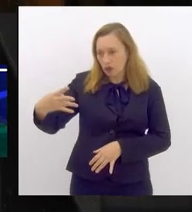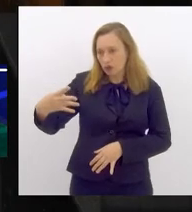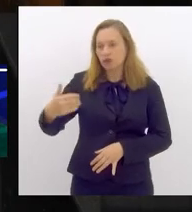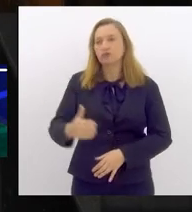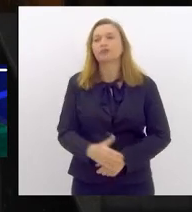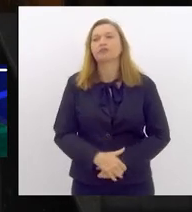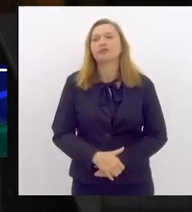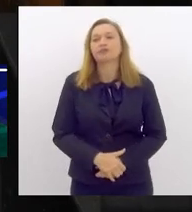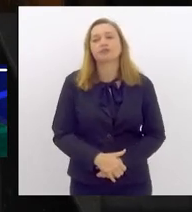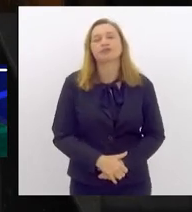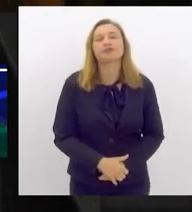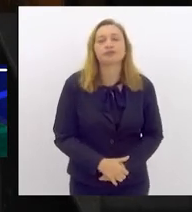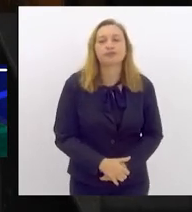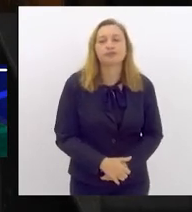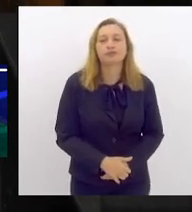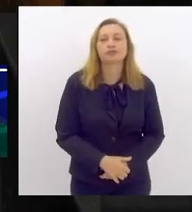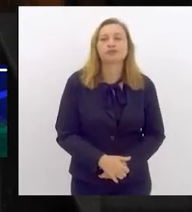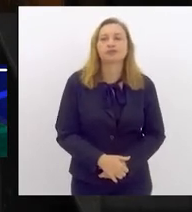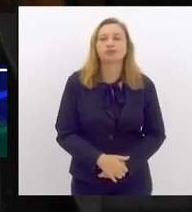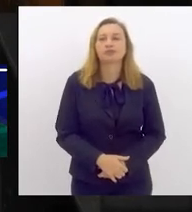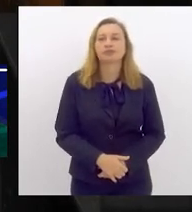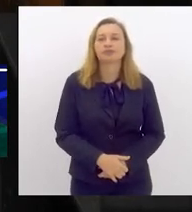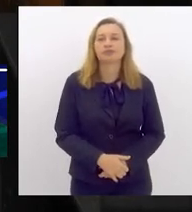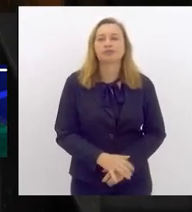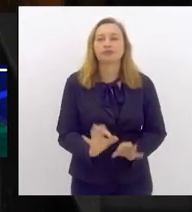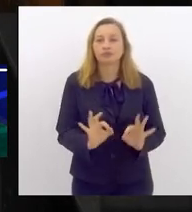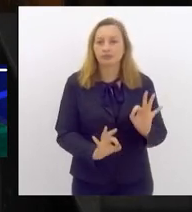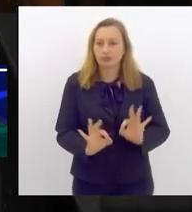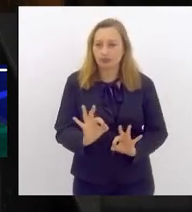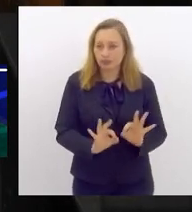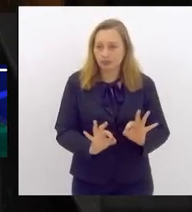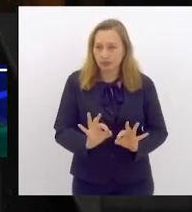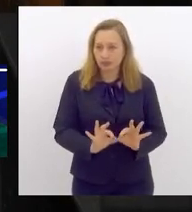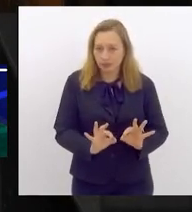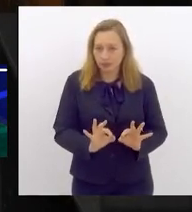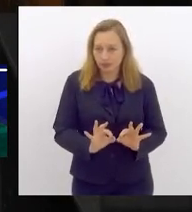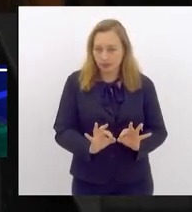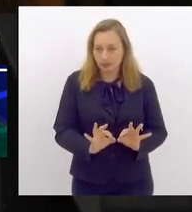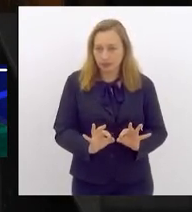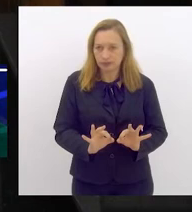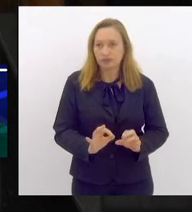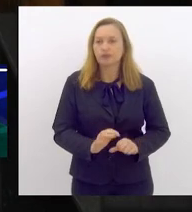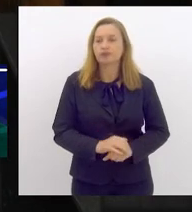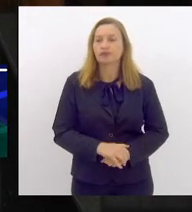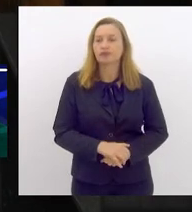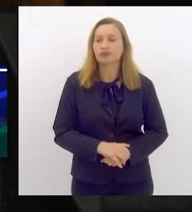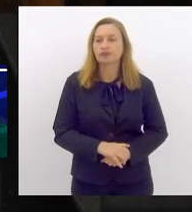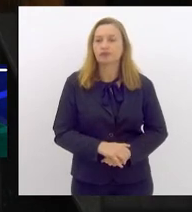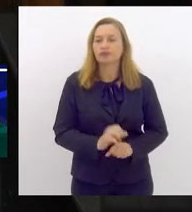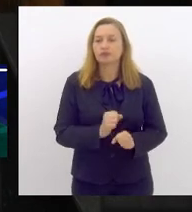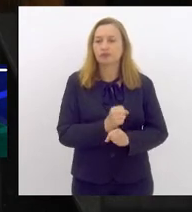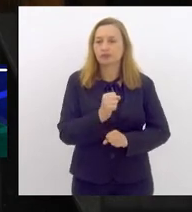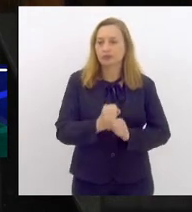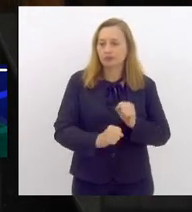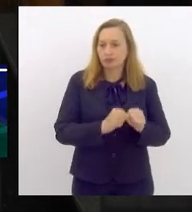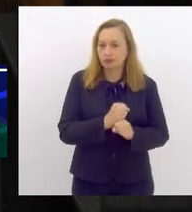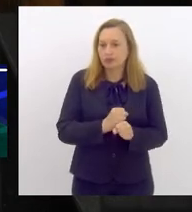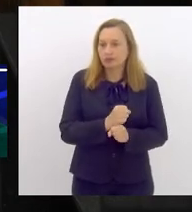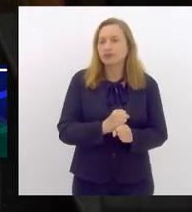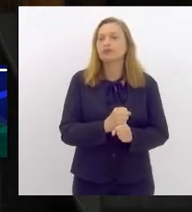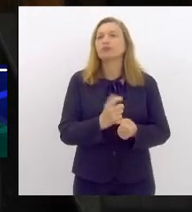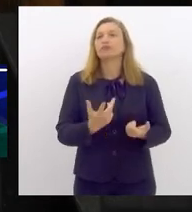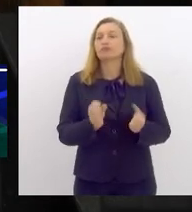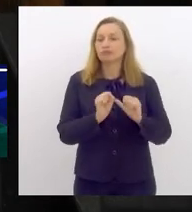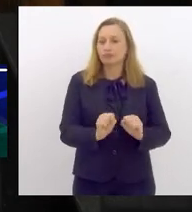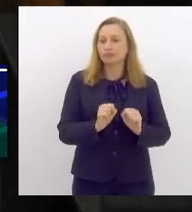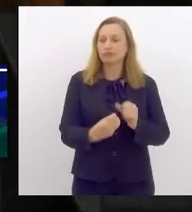2024 que o plano plurianual eu posso fazer construído